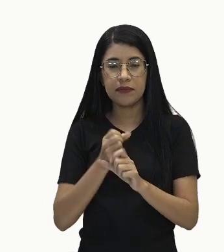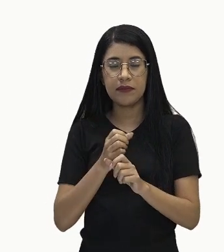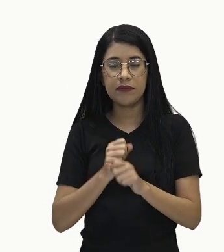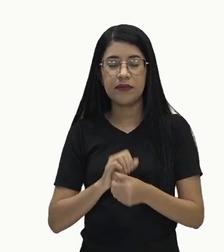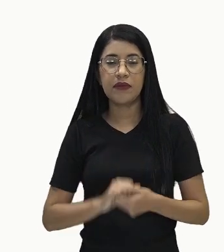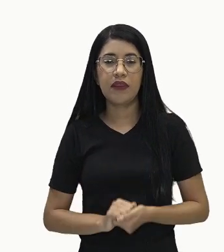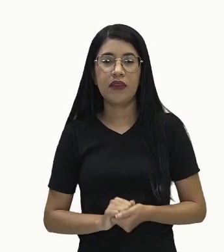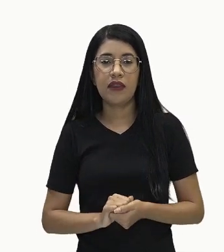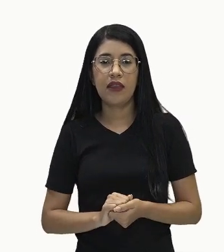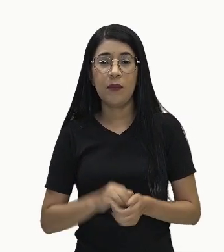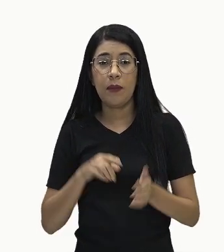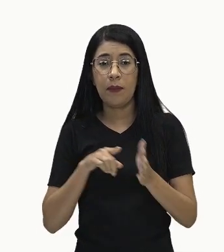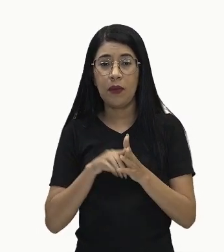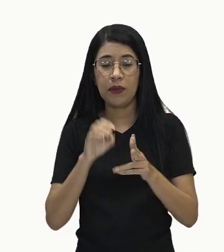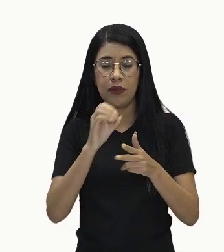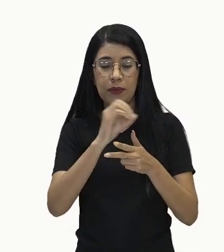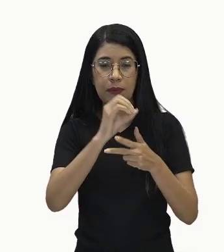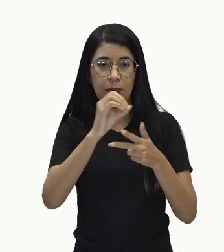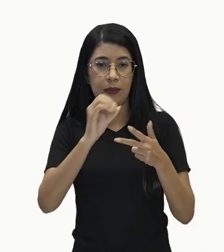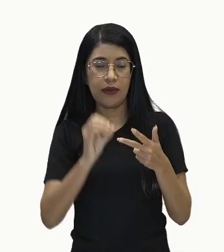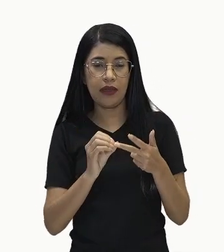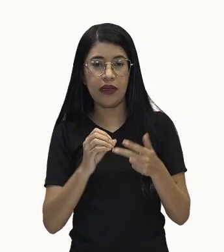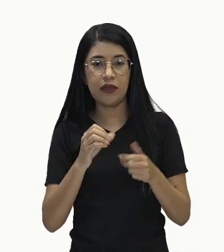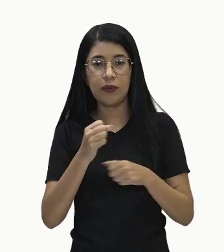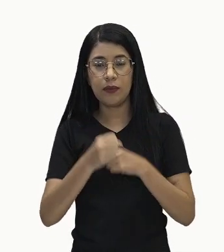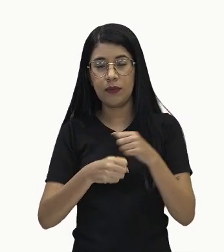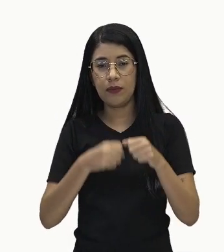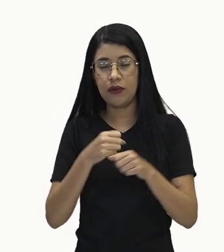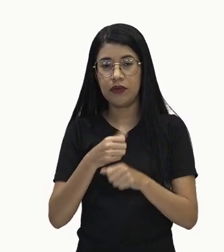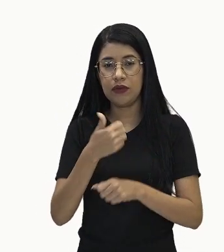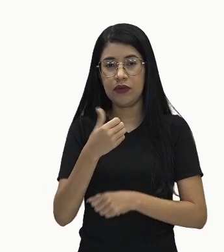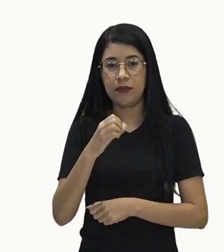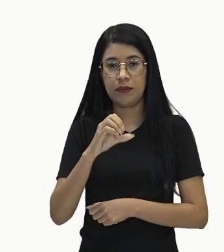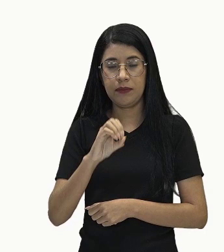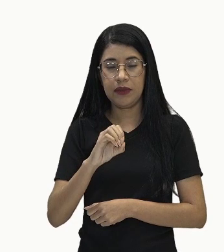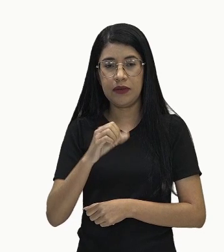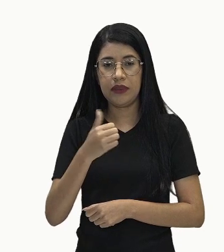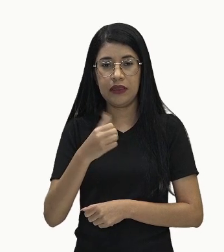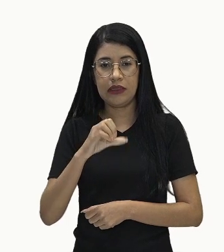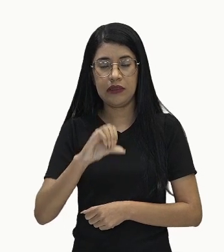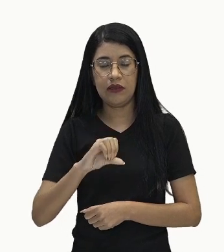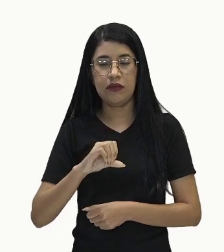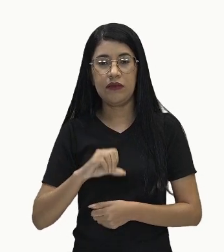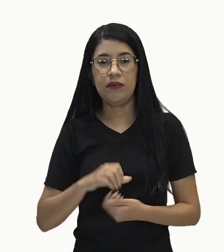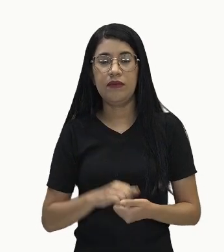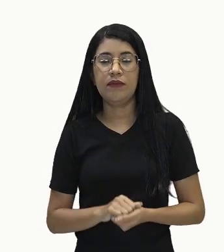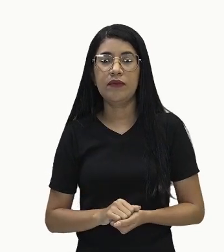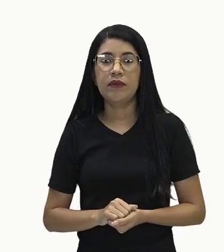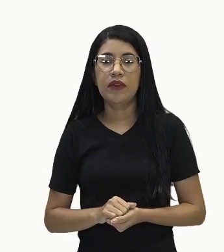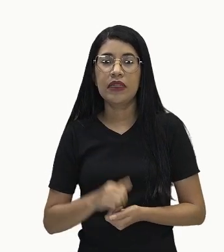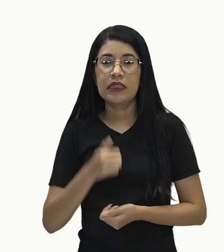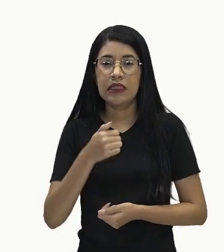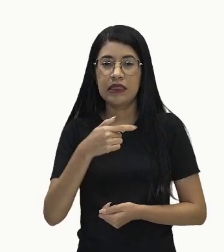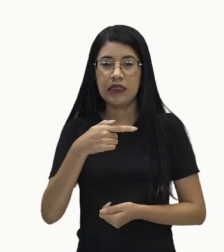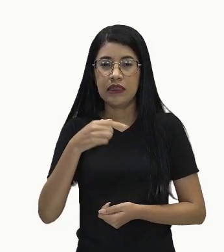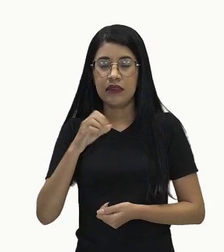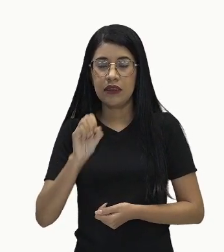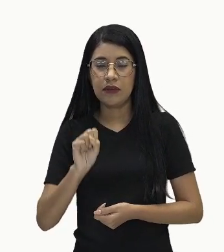Então, vamos aqui ao nosso primeiro exemplo. Ela vem do Enem de 2019,